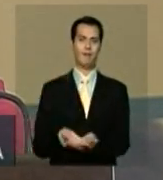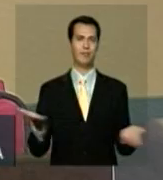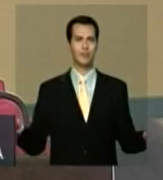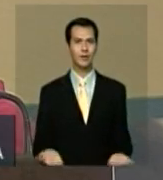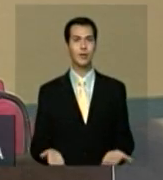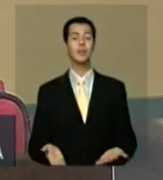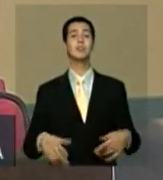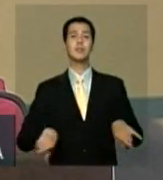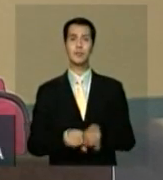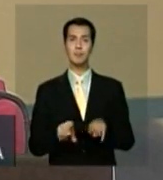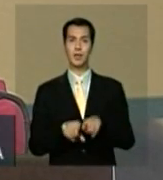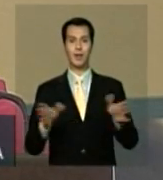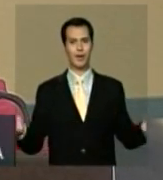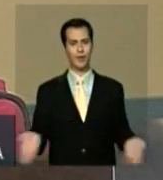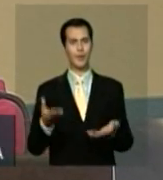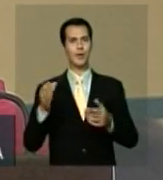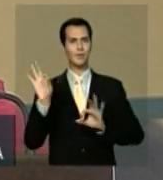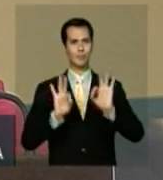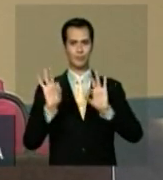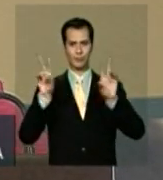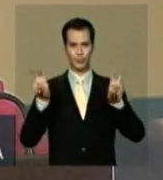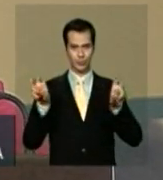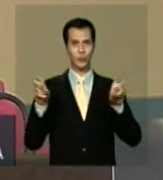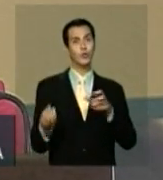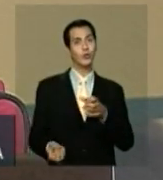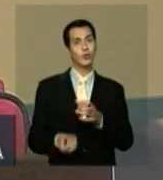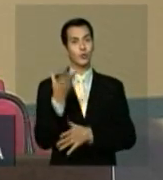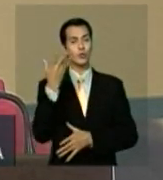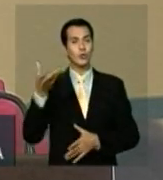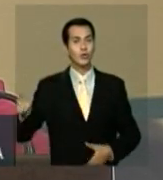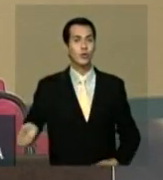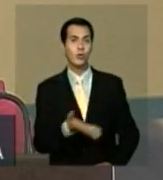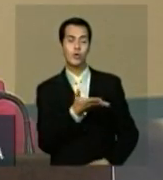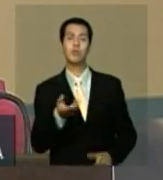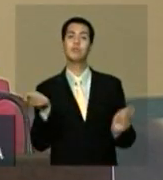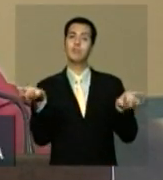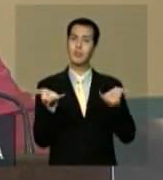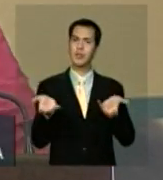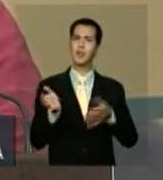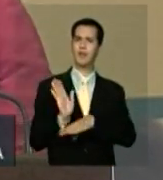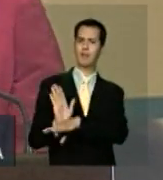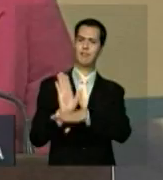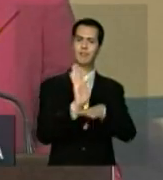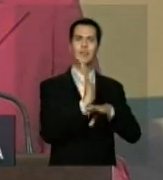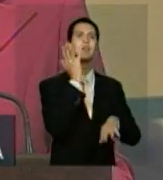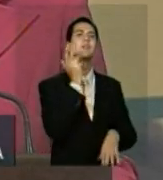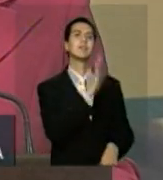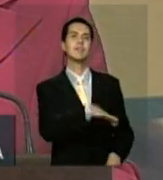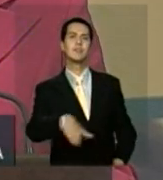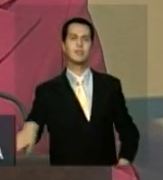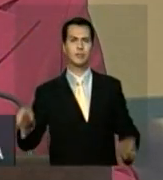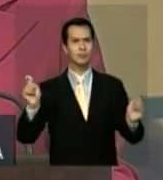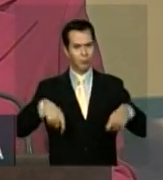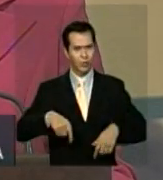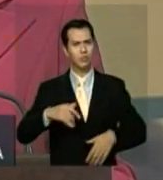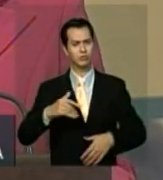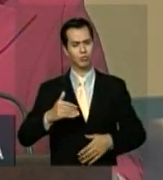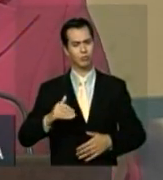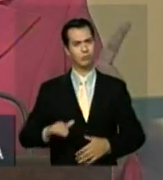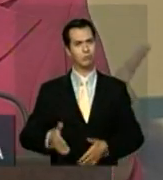possam crescer fortes e saudáveis para que eles possam crescer com as mesmas as